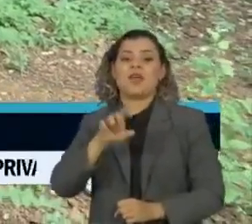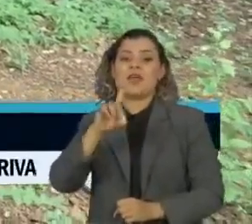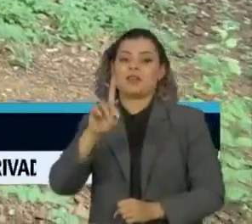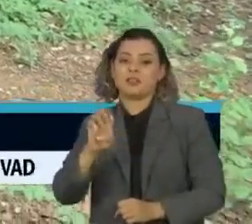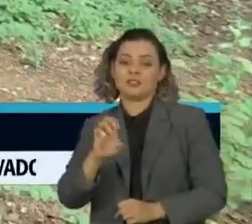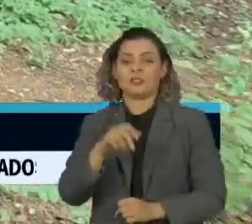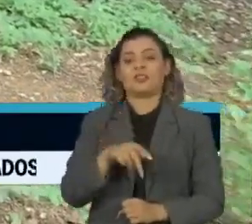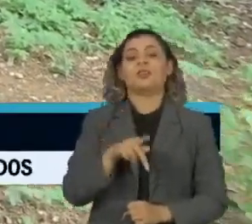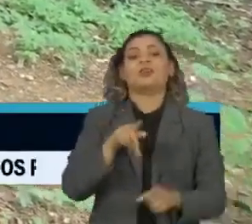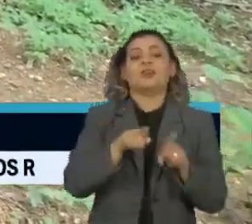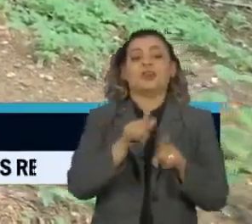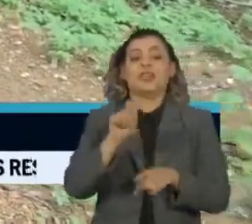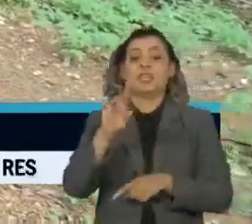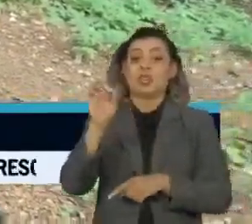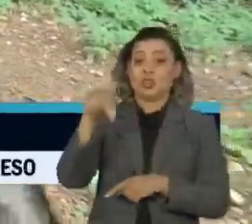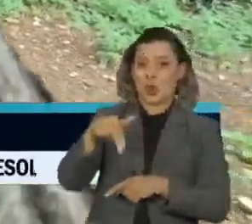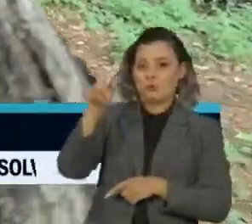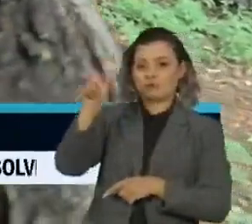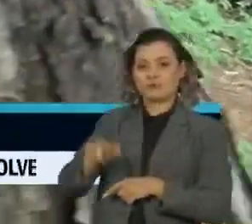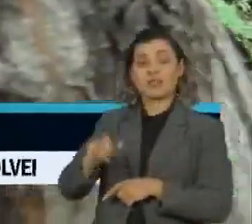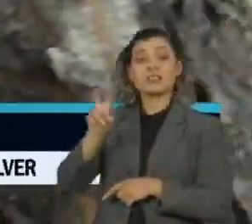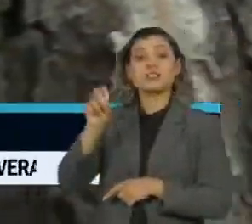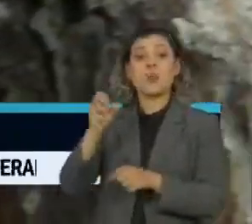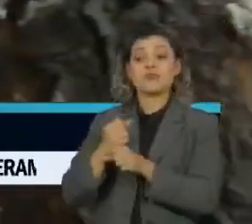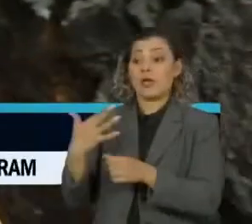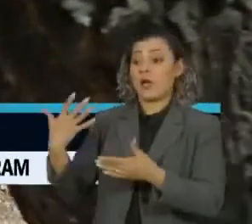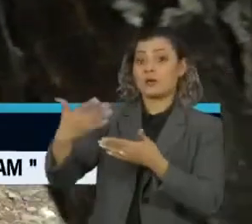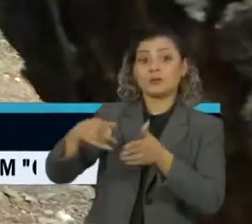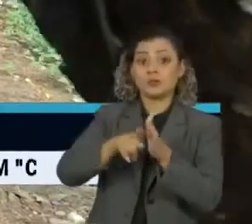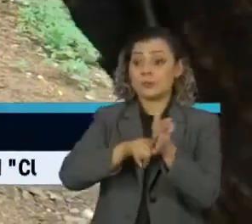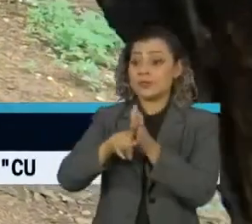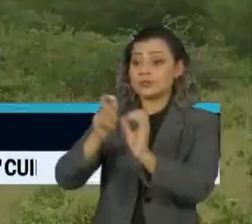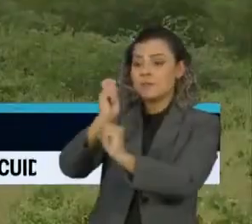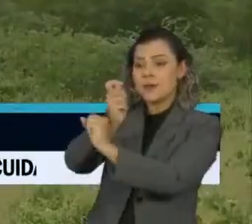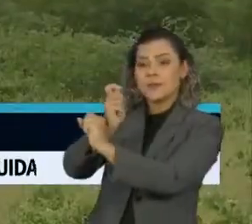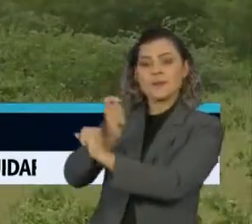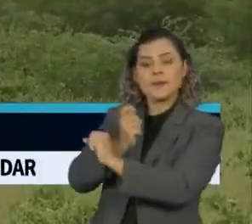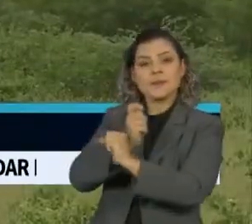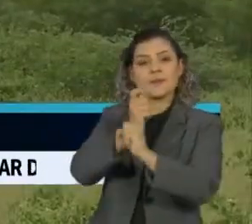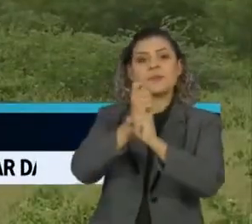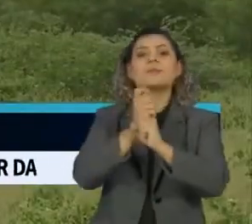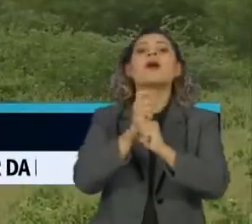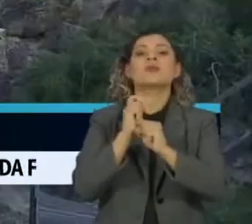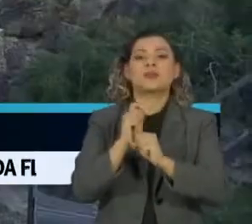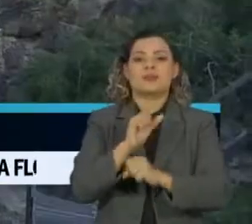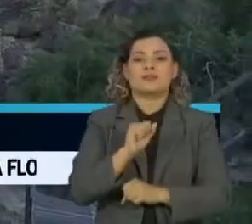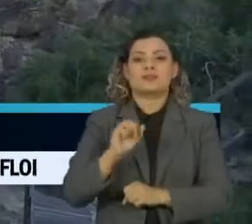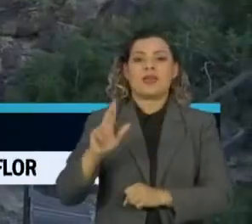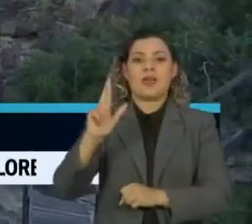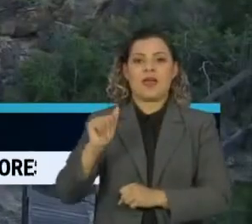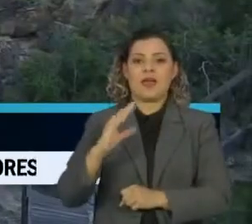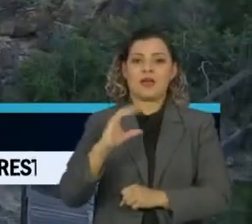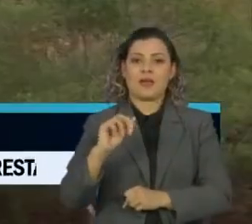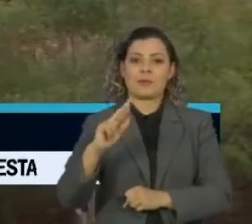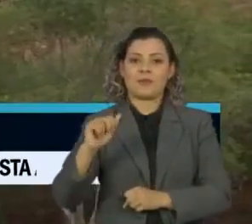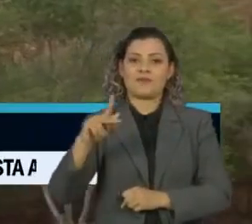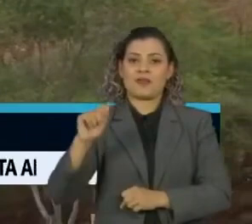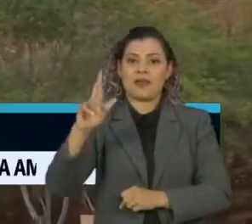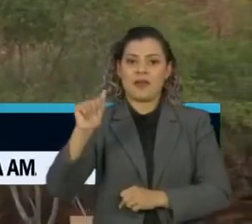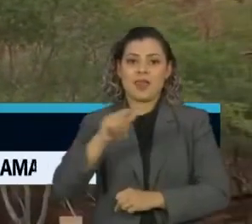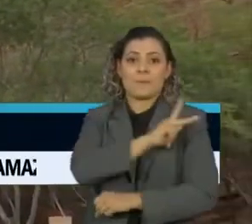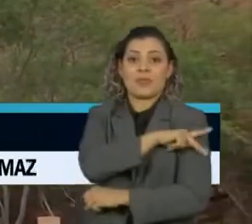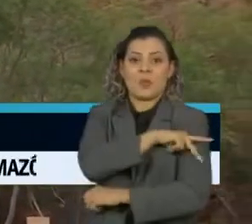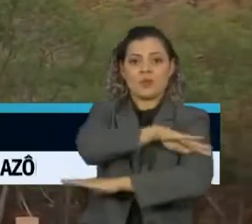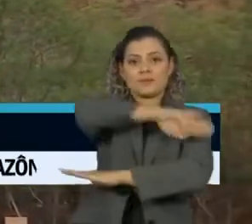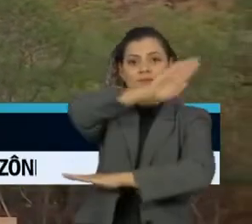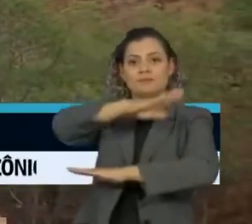A arqueóloga Niede Guidon completa 50 anos de pesquisas na região do Parque Nacional Serra da Capivara, no Piauí. O